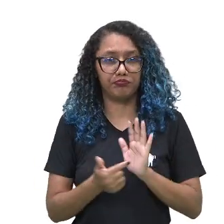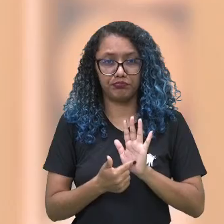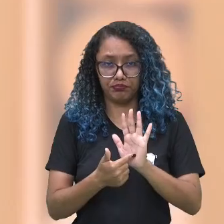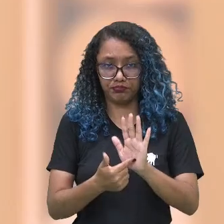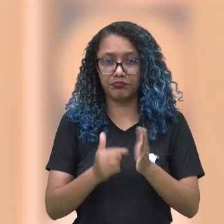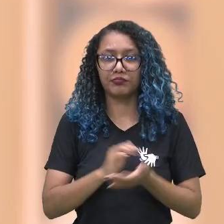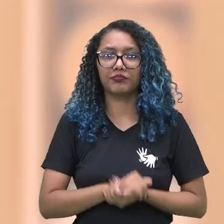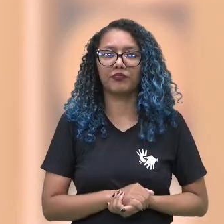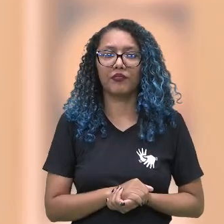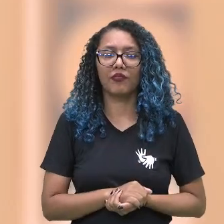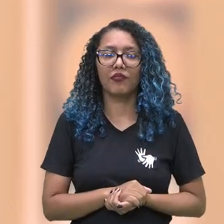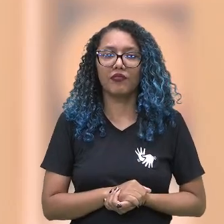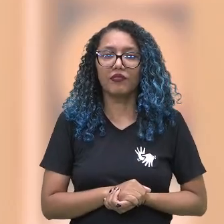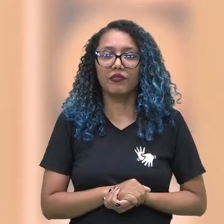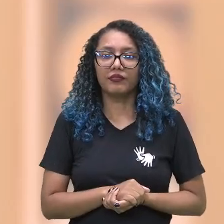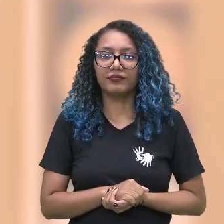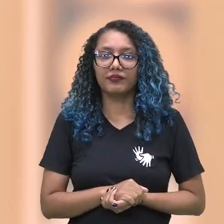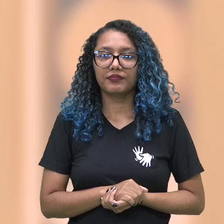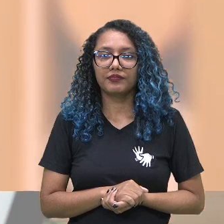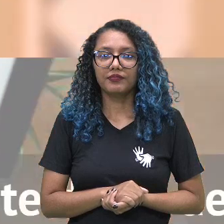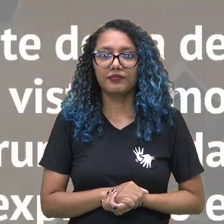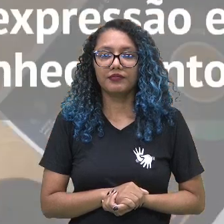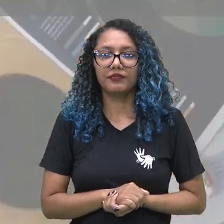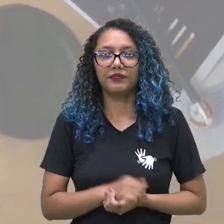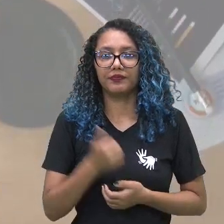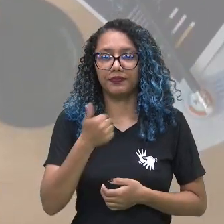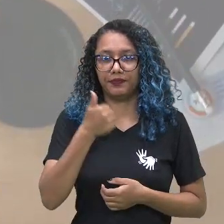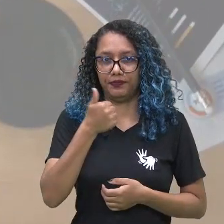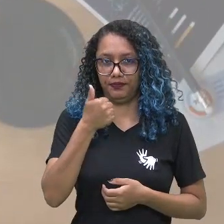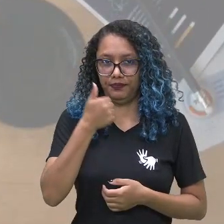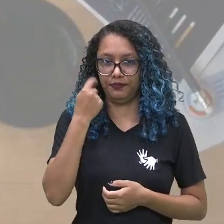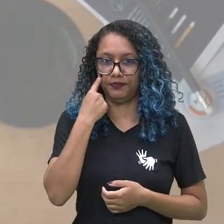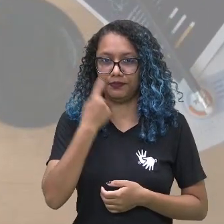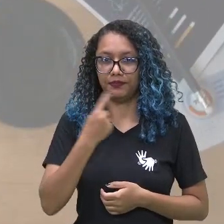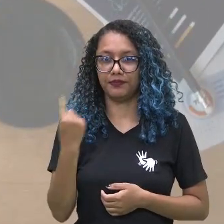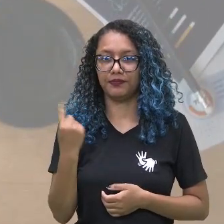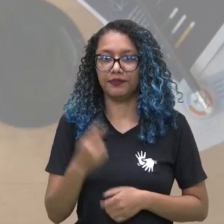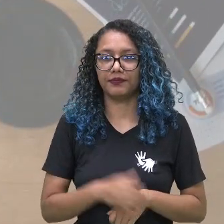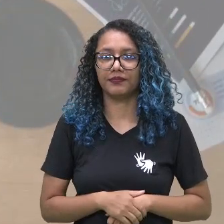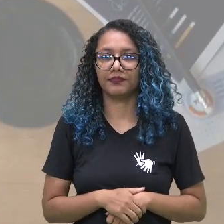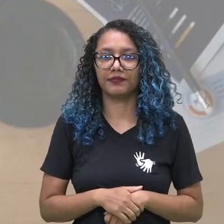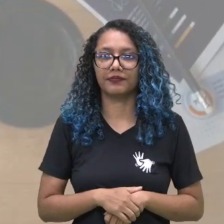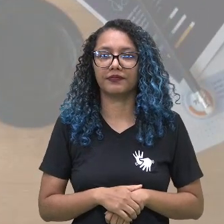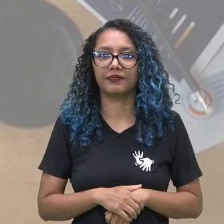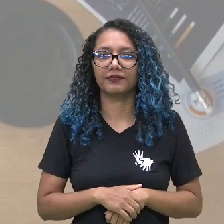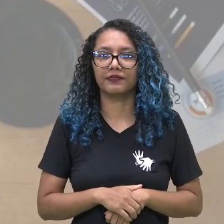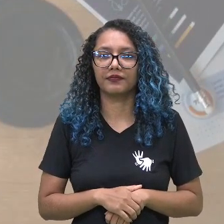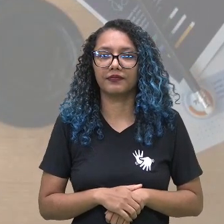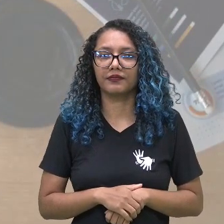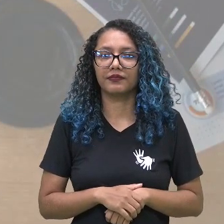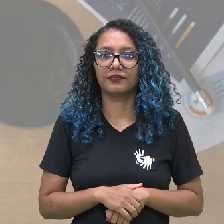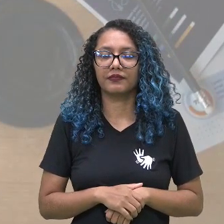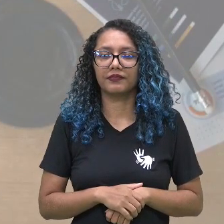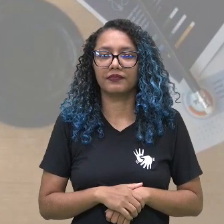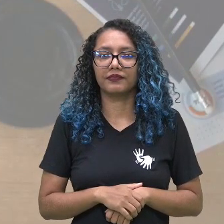né? Então, a primeira característica é a seguinte: a arte deixa de